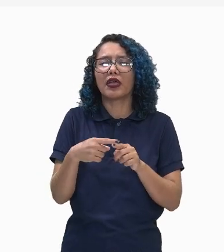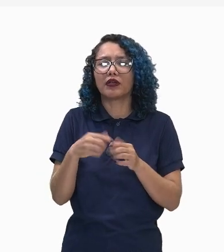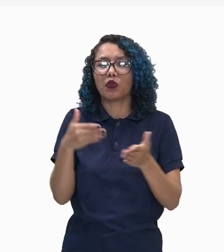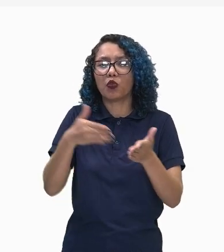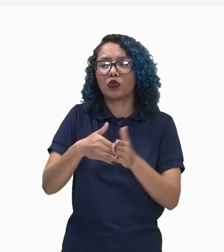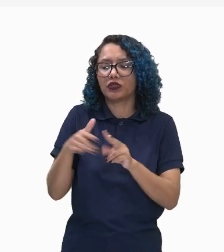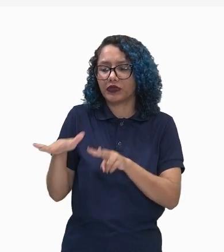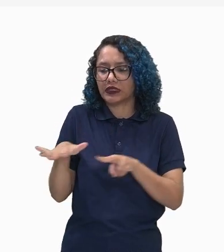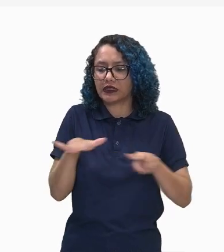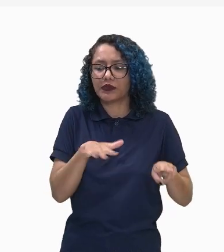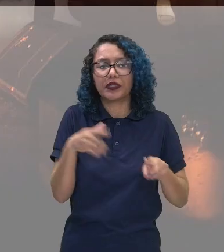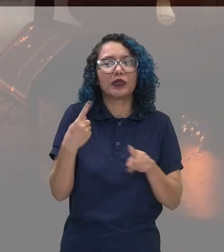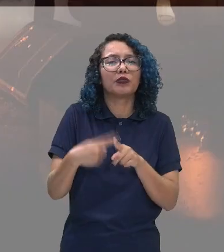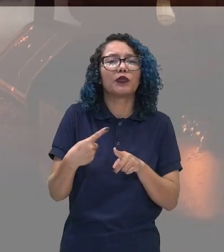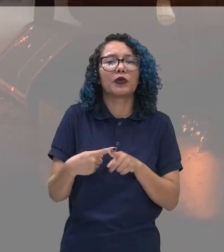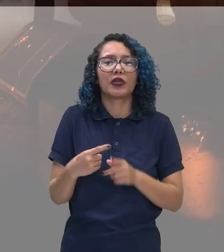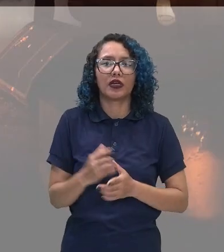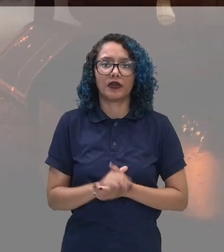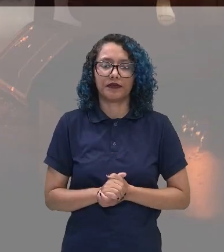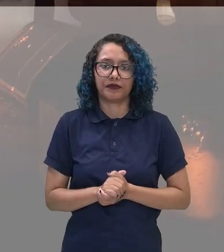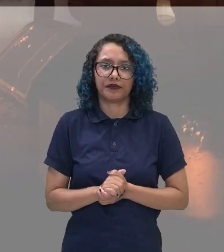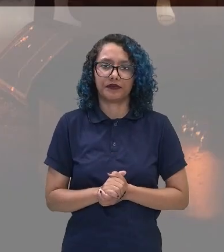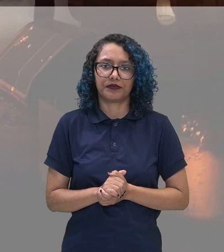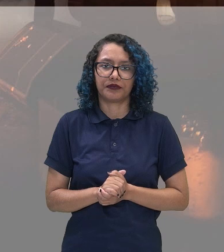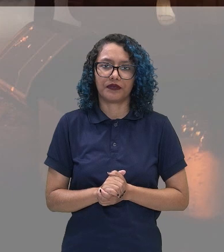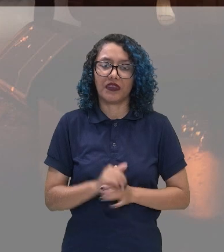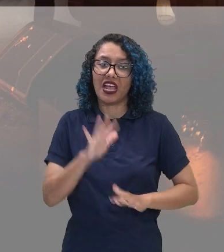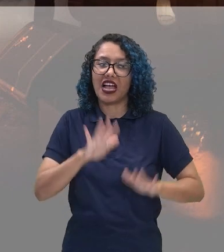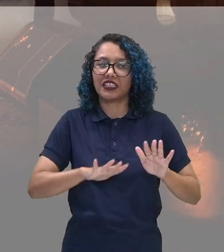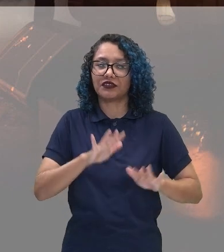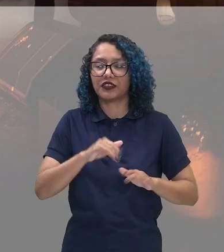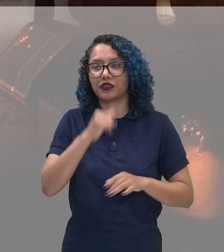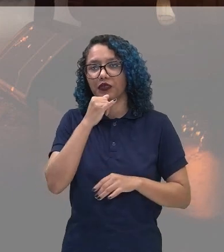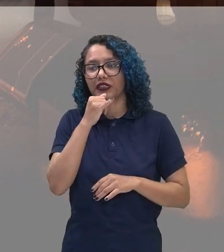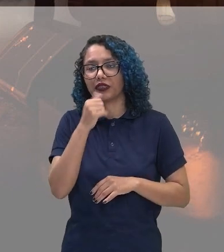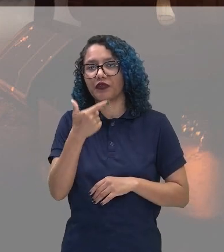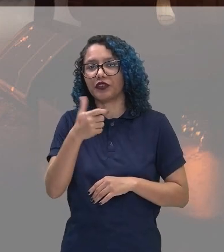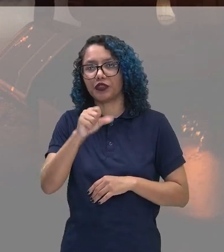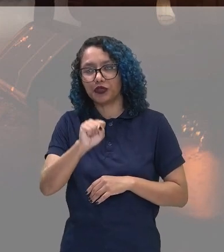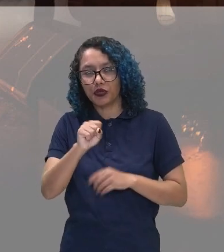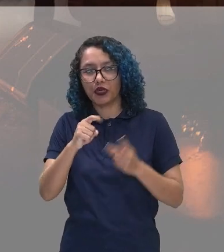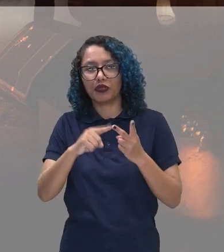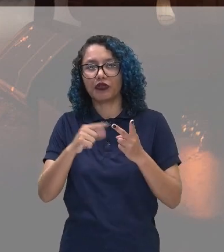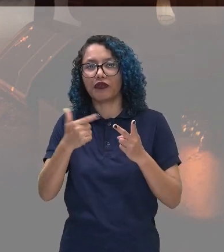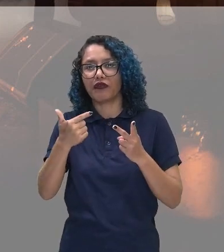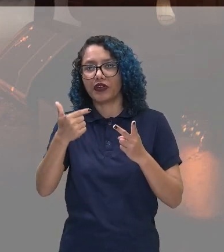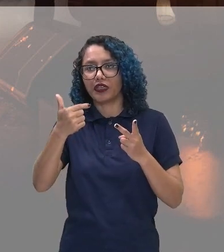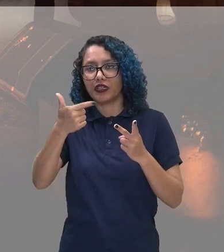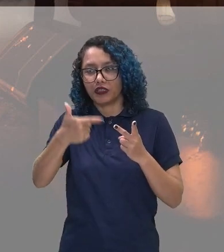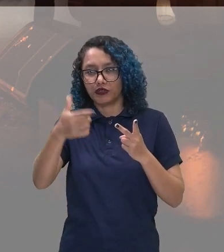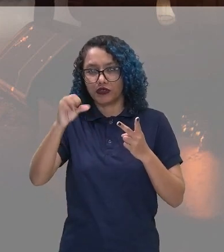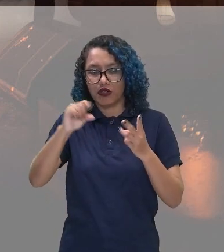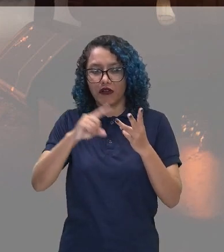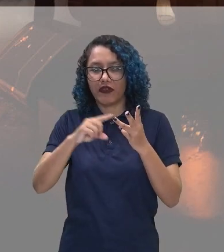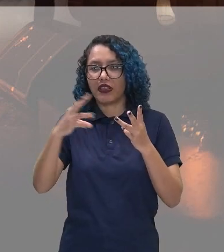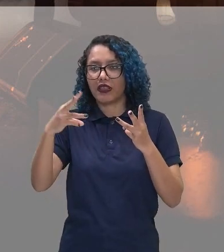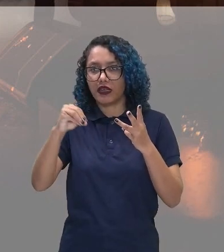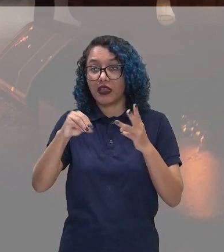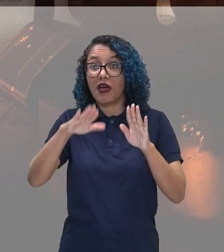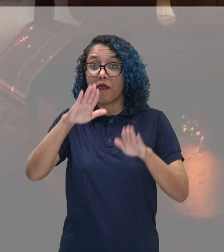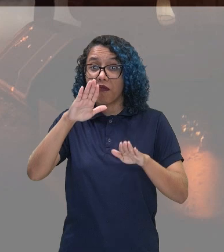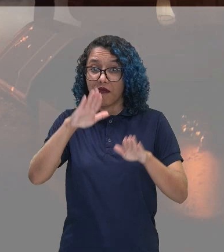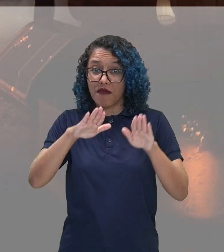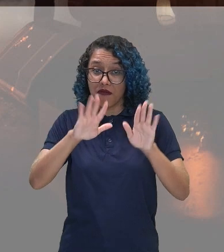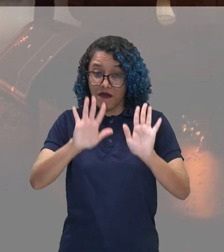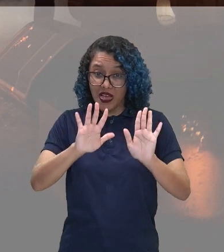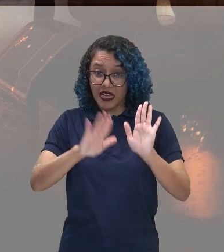né? Porque acontecia geralmente 28, 29 e 30. Só que muitas